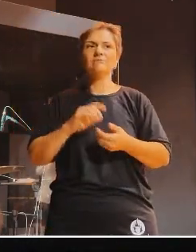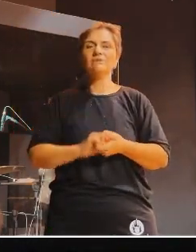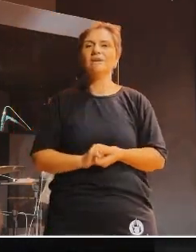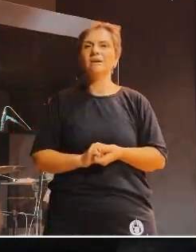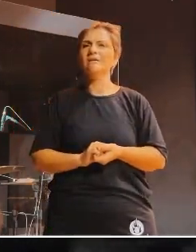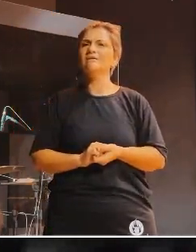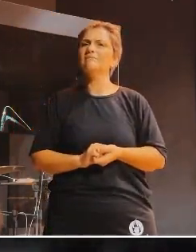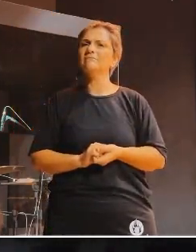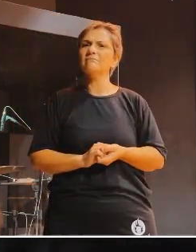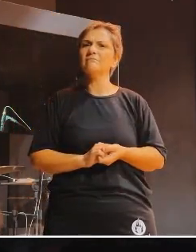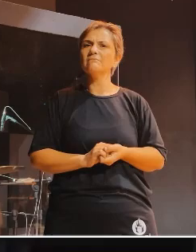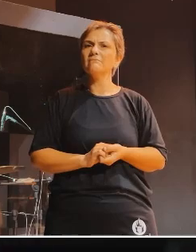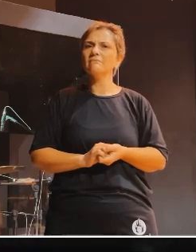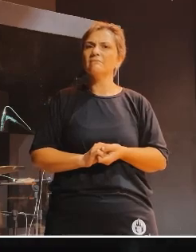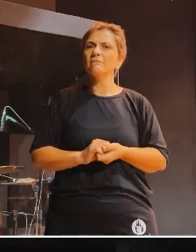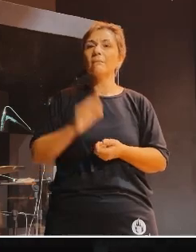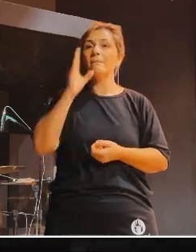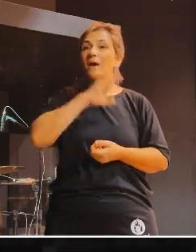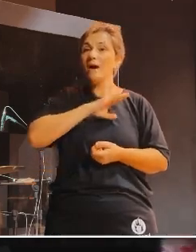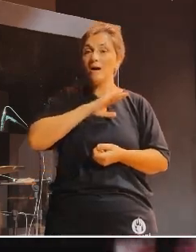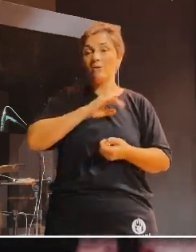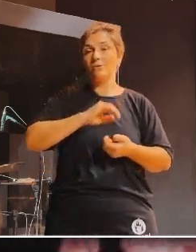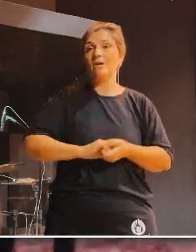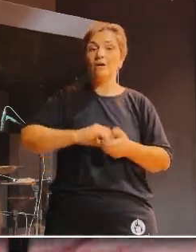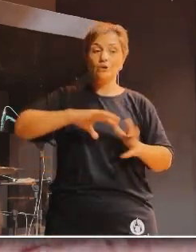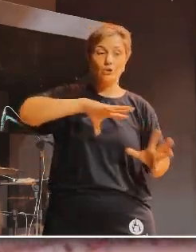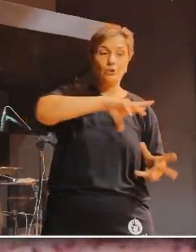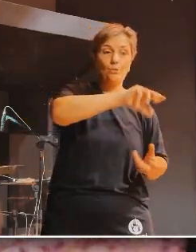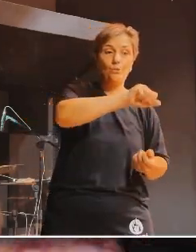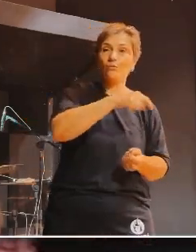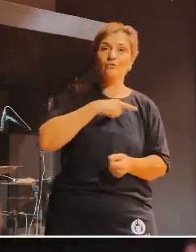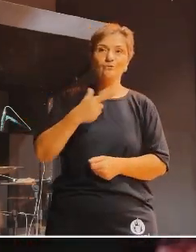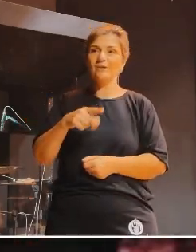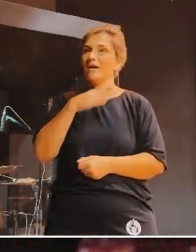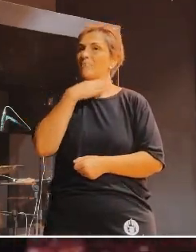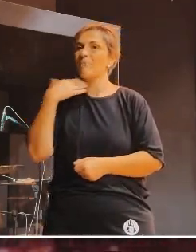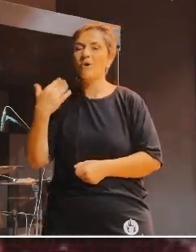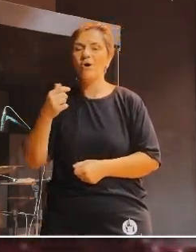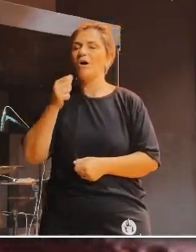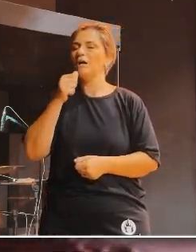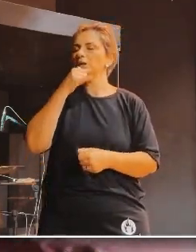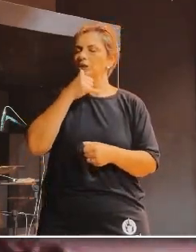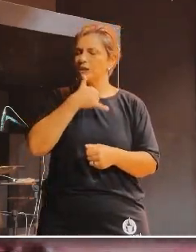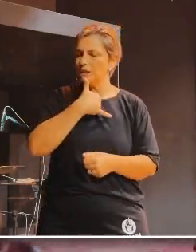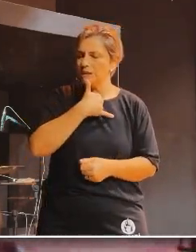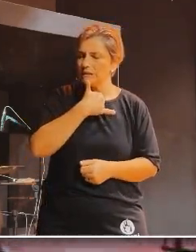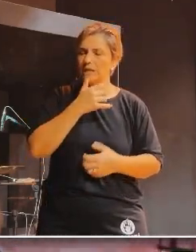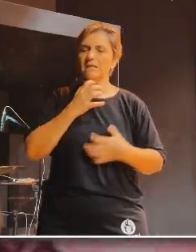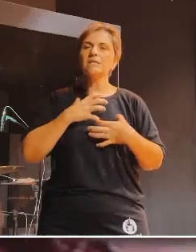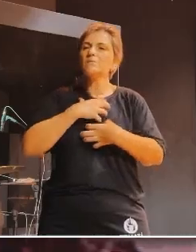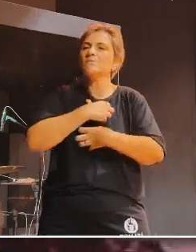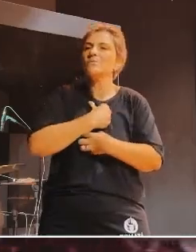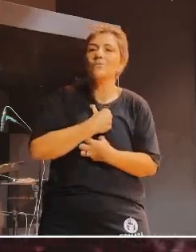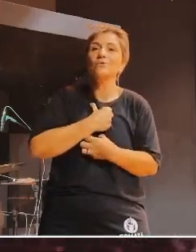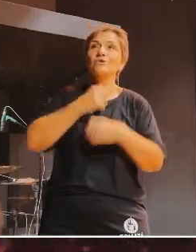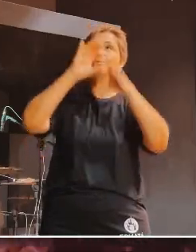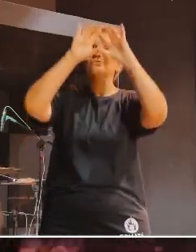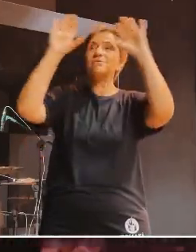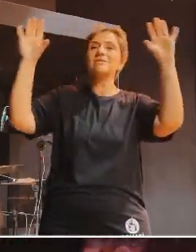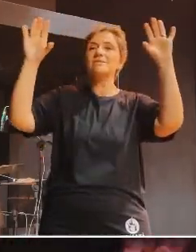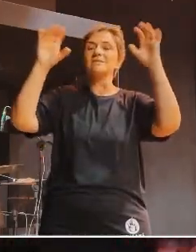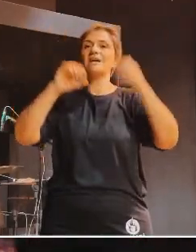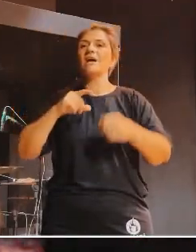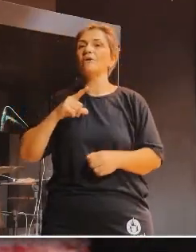No céu não haverá dor, morte, tristeza, angústia. No céu nós teremos